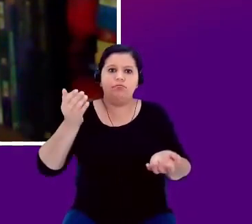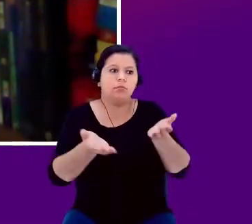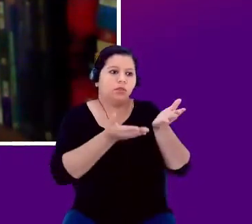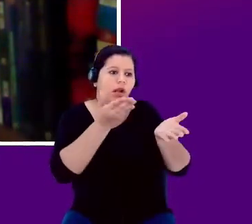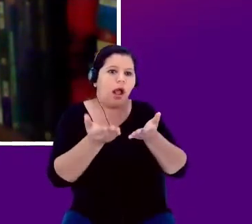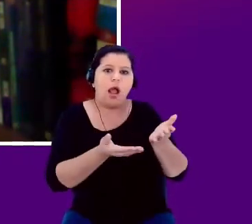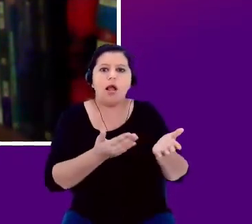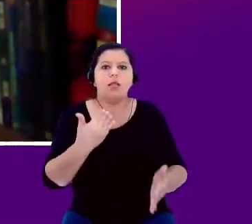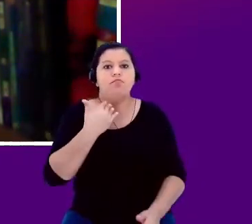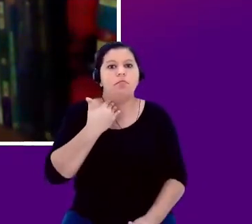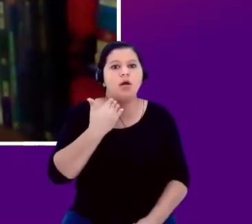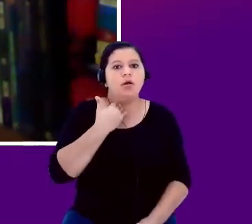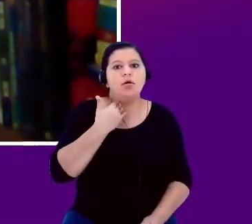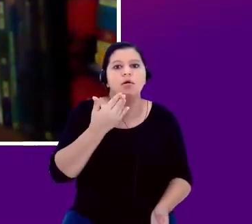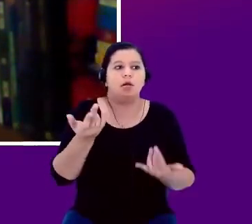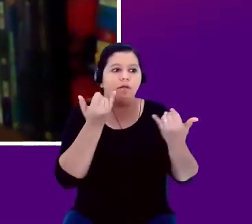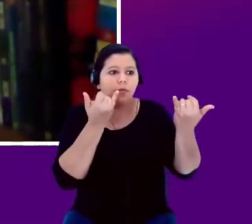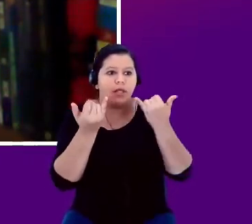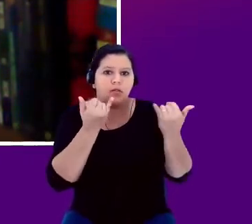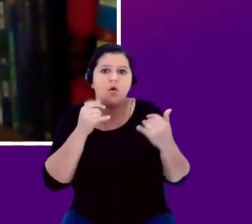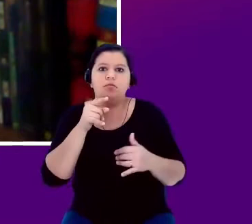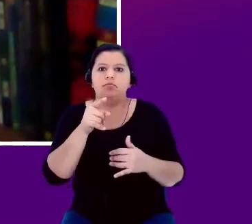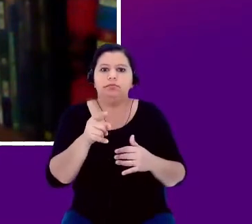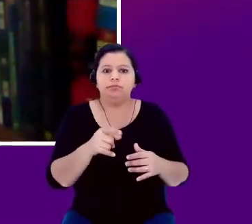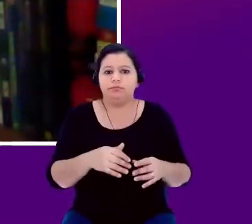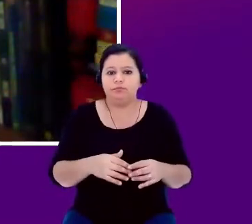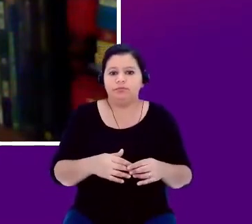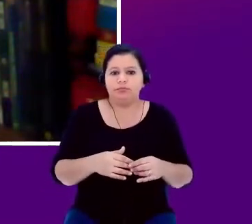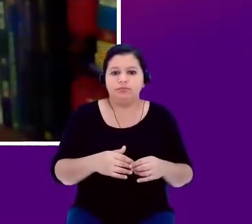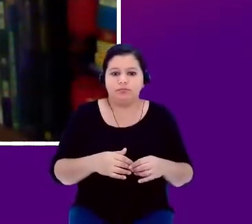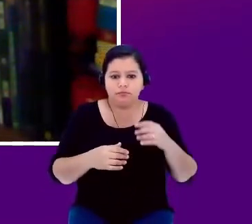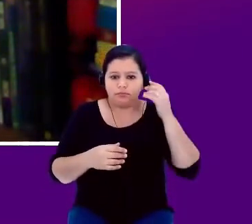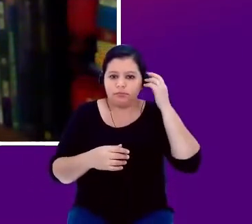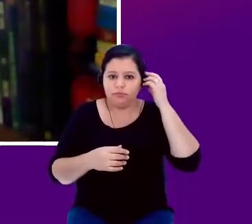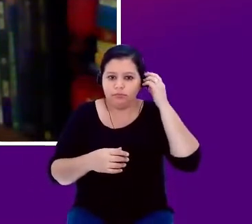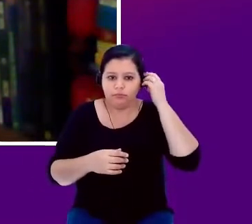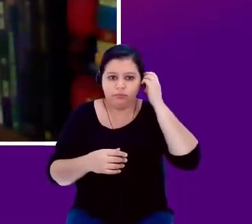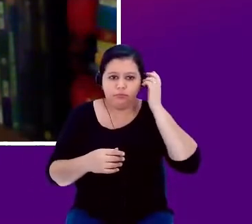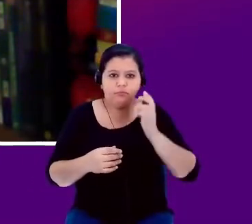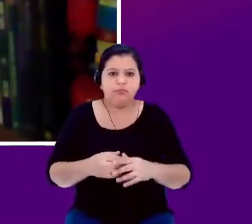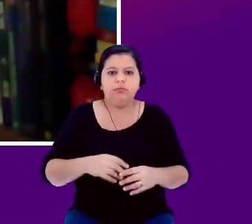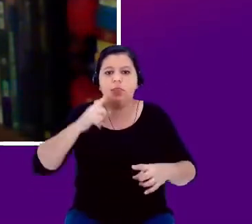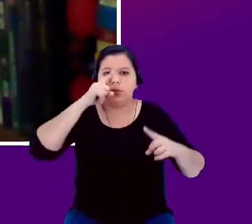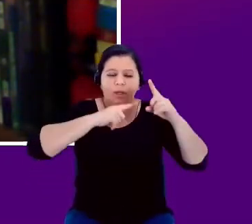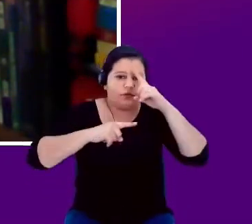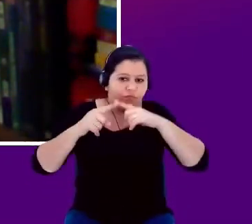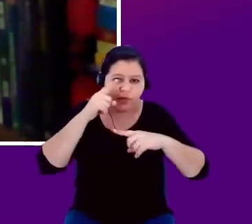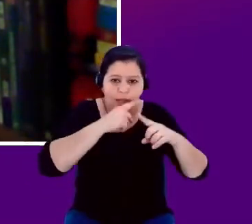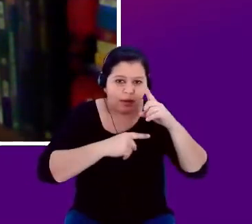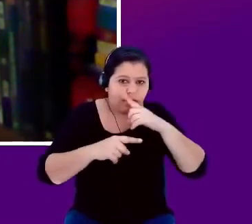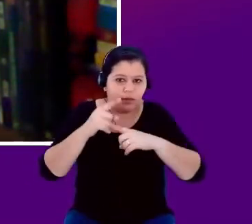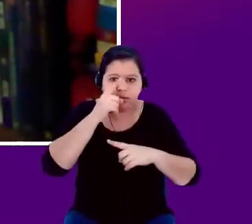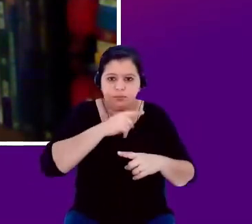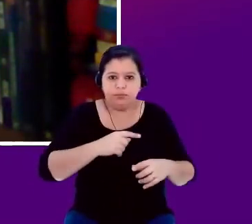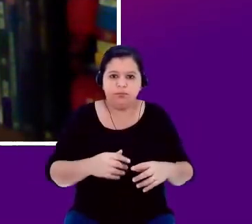economia securitária, trata dessa questão da assimetria informacional, né, como uma falha relevante